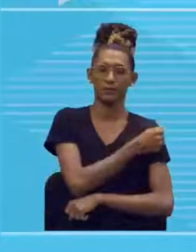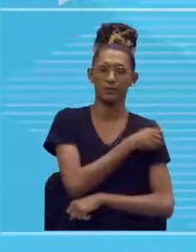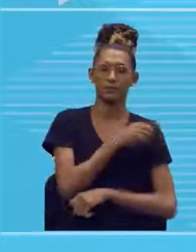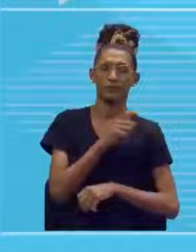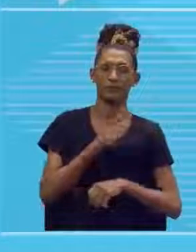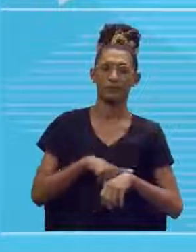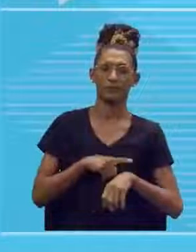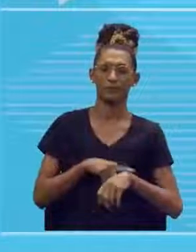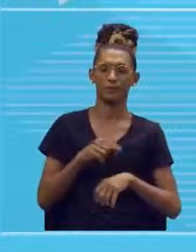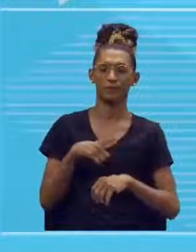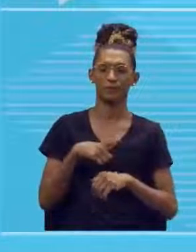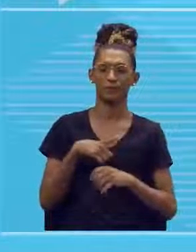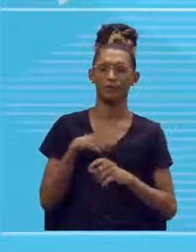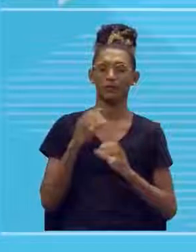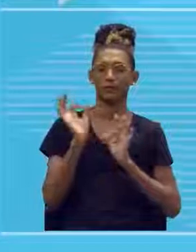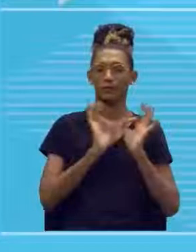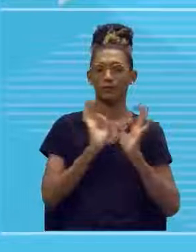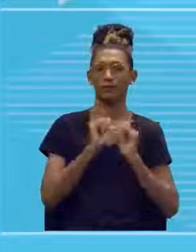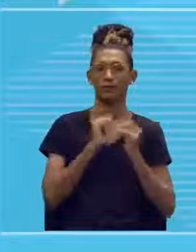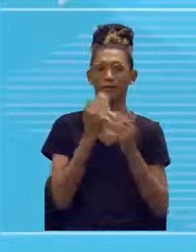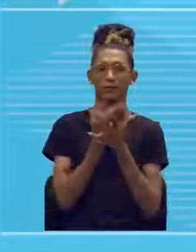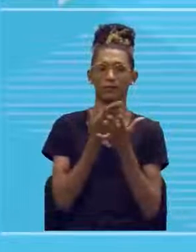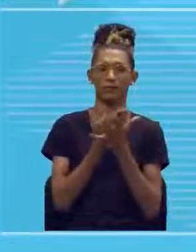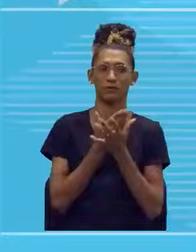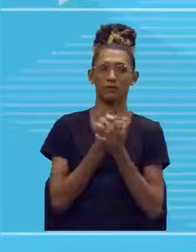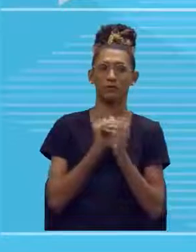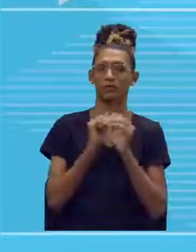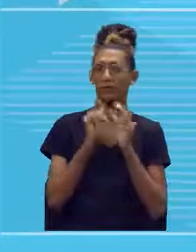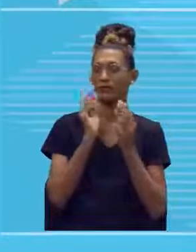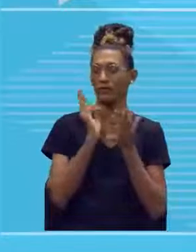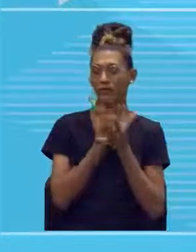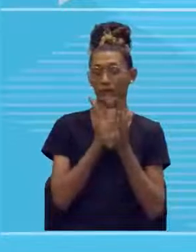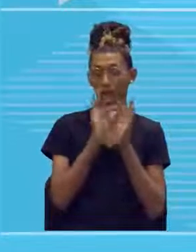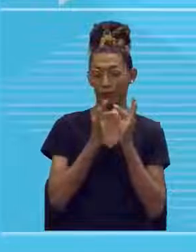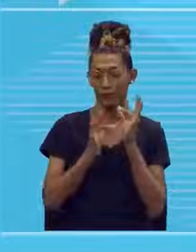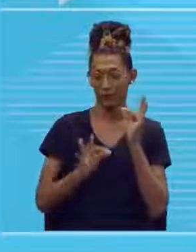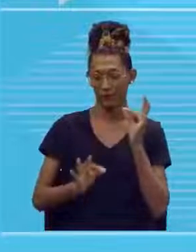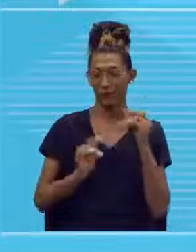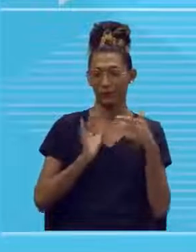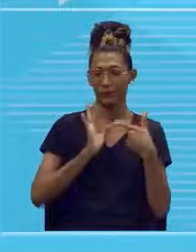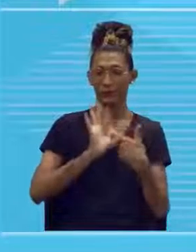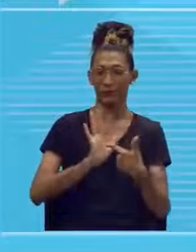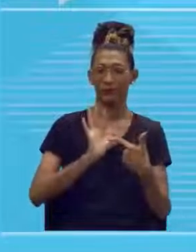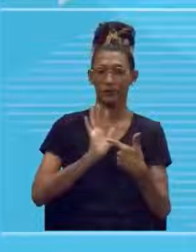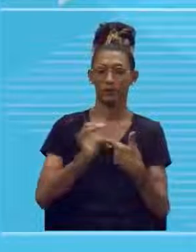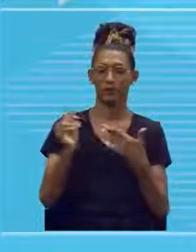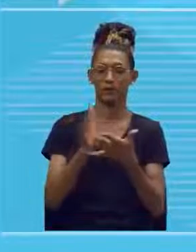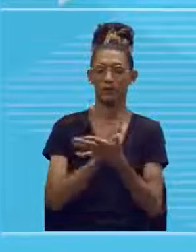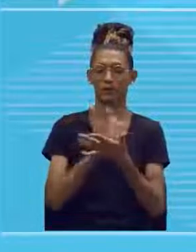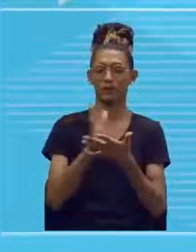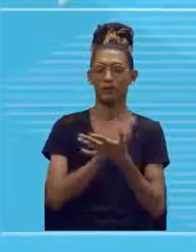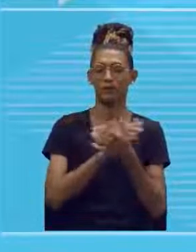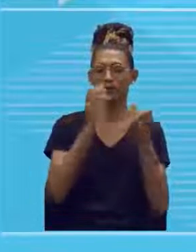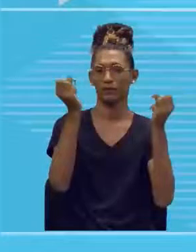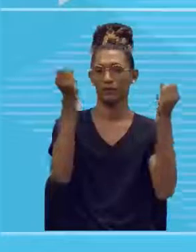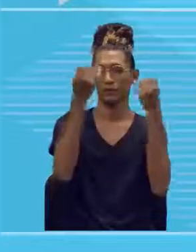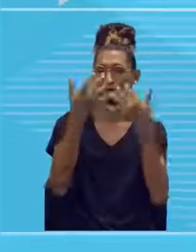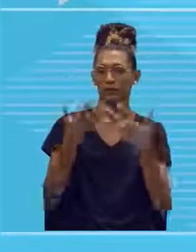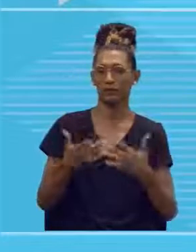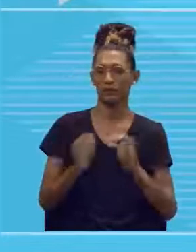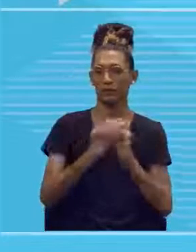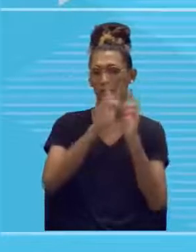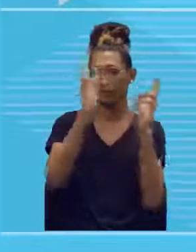trago para vocês uma aula né inteira trazendo essas explicações sobre